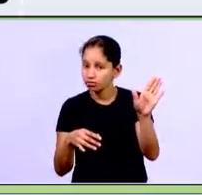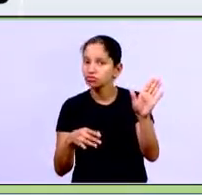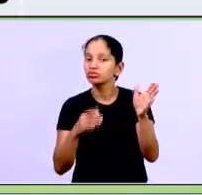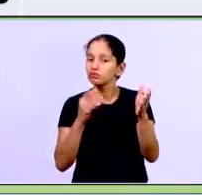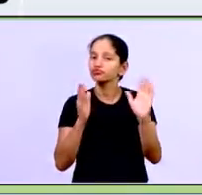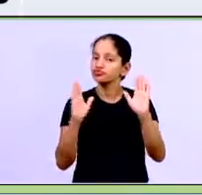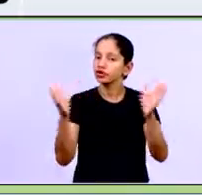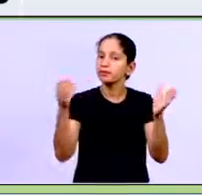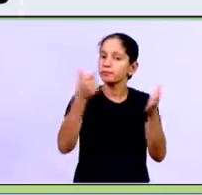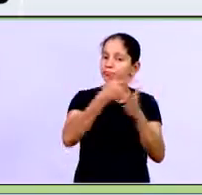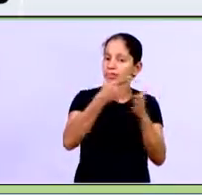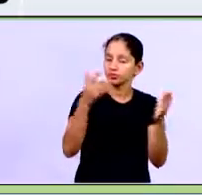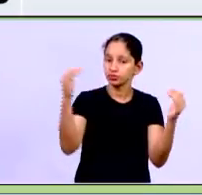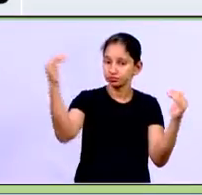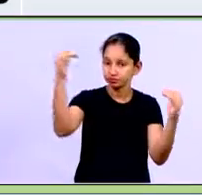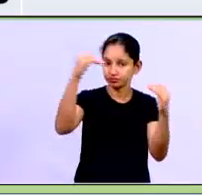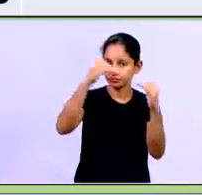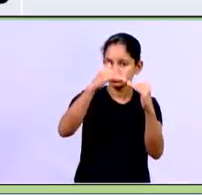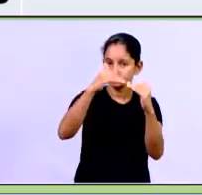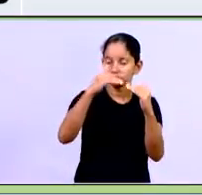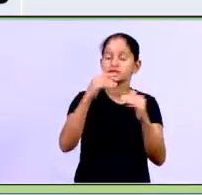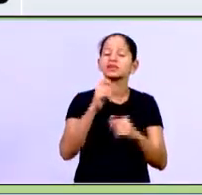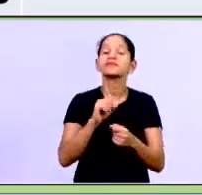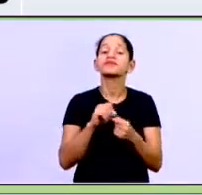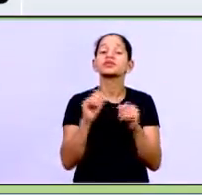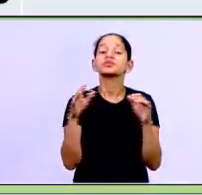R$2.154,71. Eu só estou devendo agora,